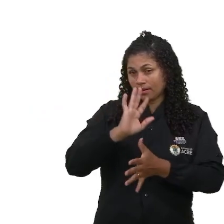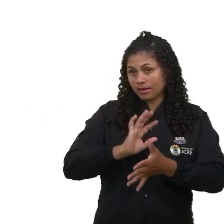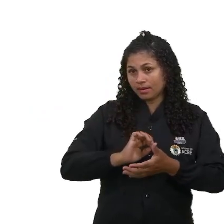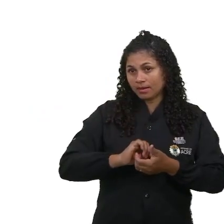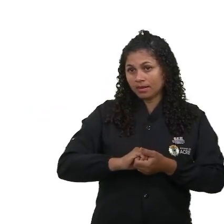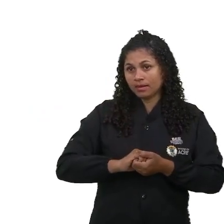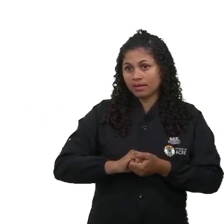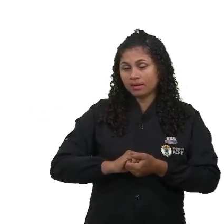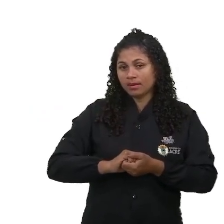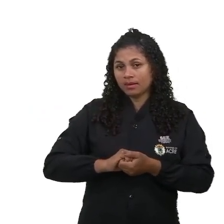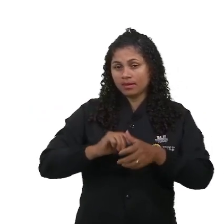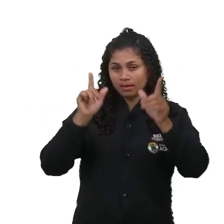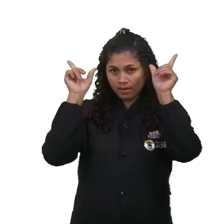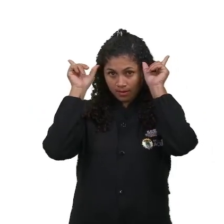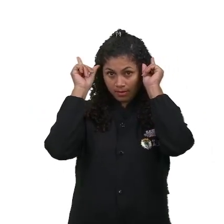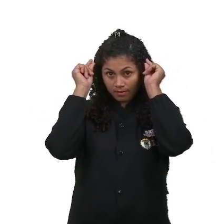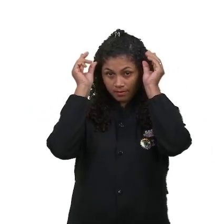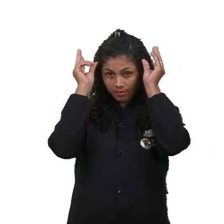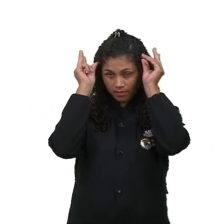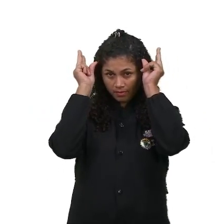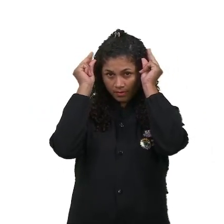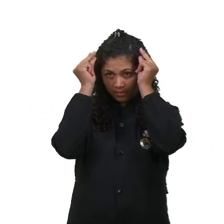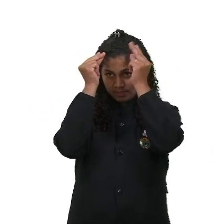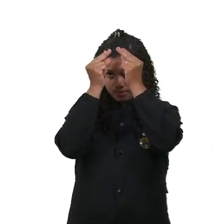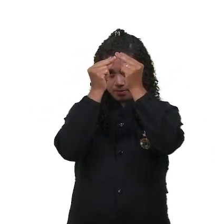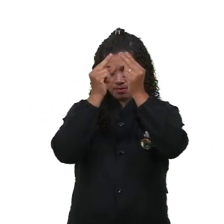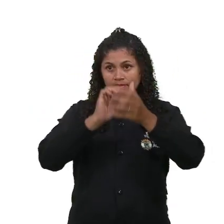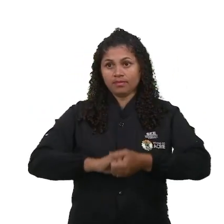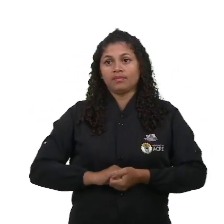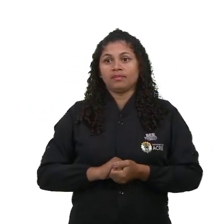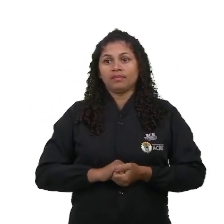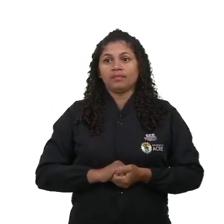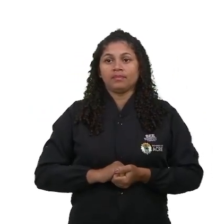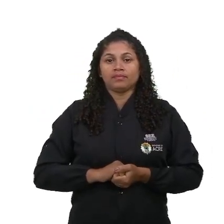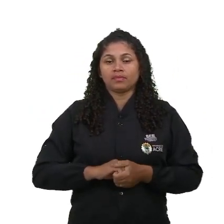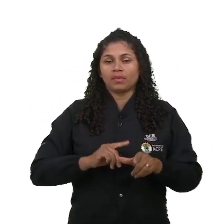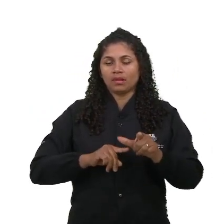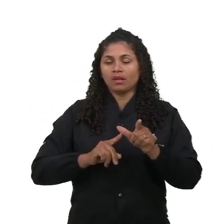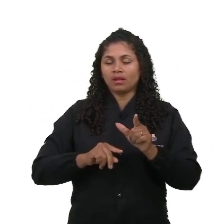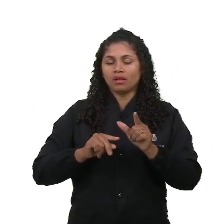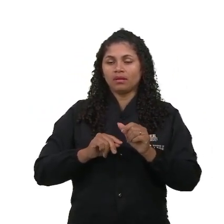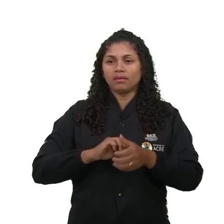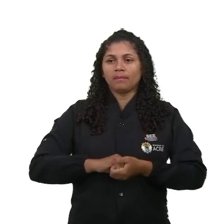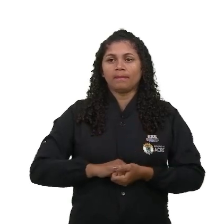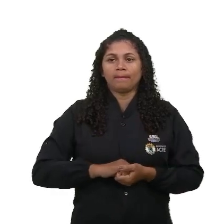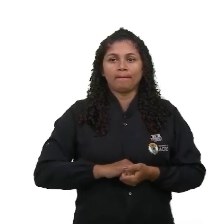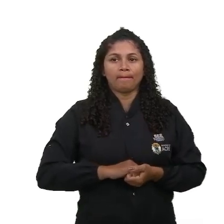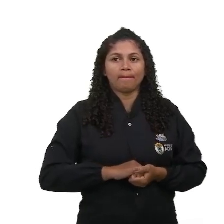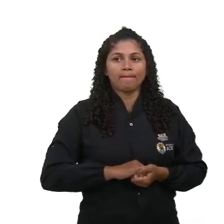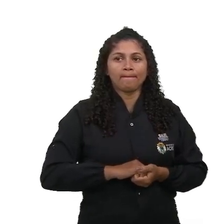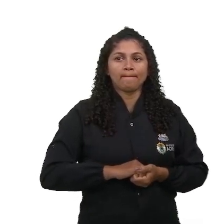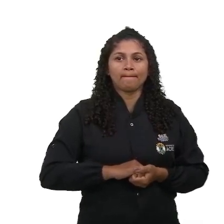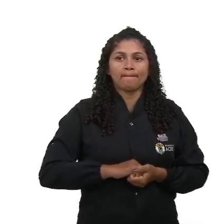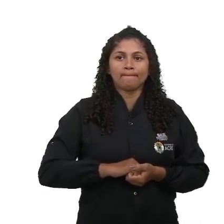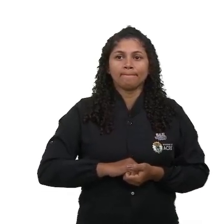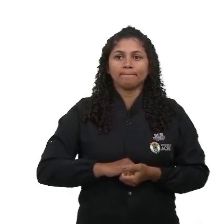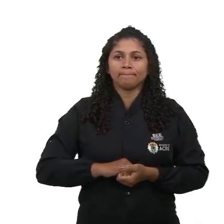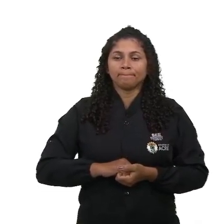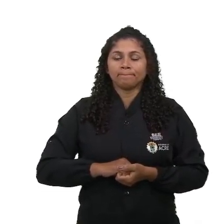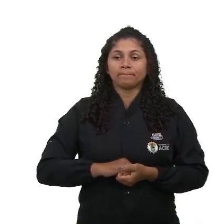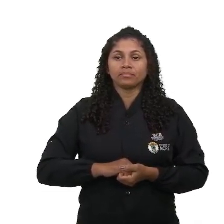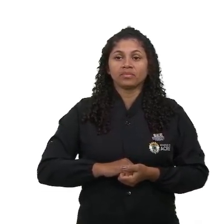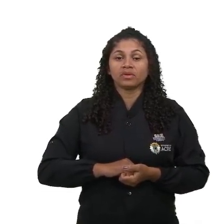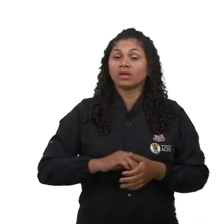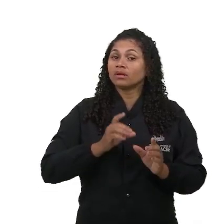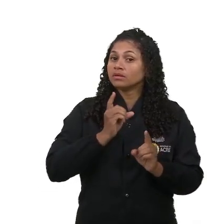Agora, imagina que você tem um vetor V aqui dado por 1, 2, 3. E você quer